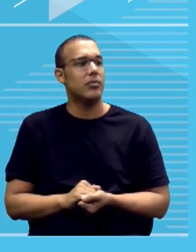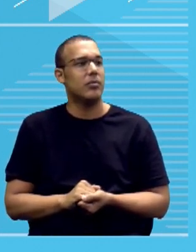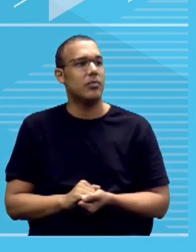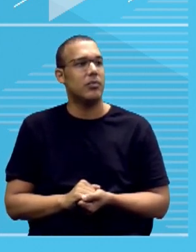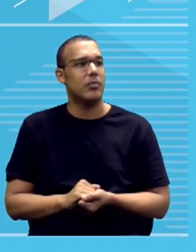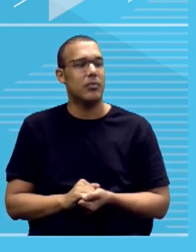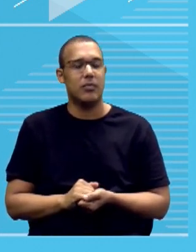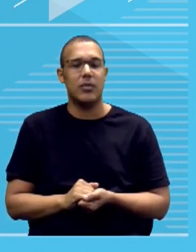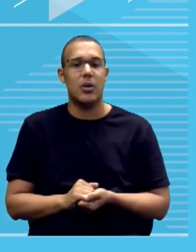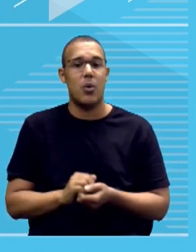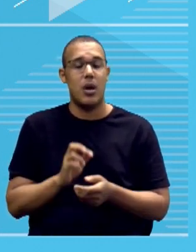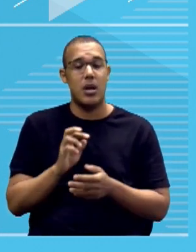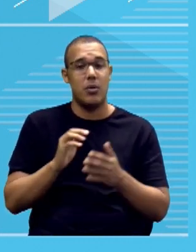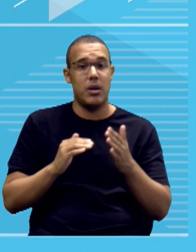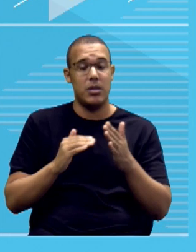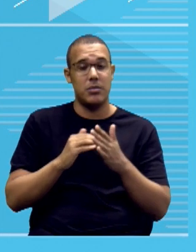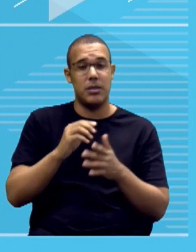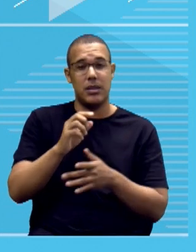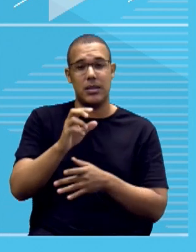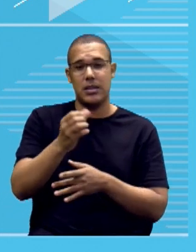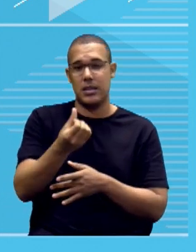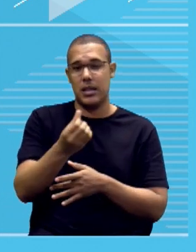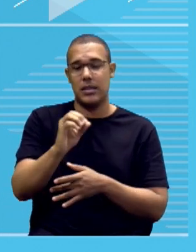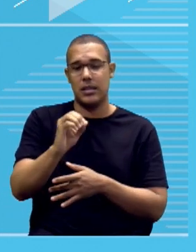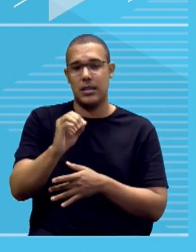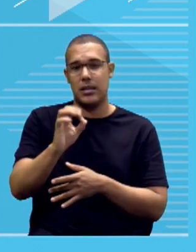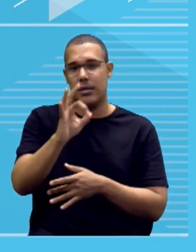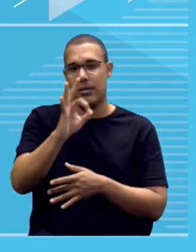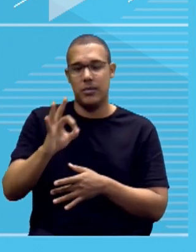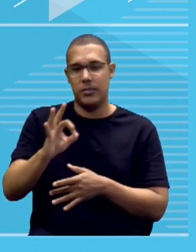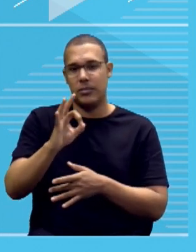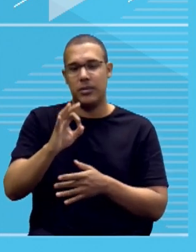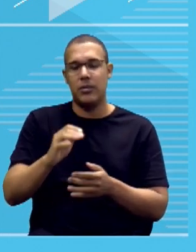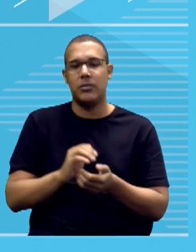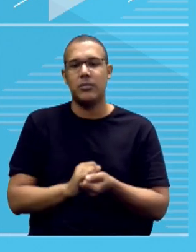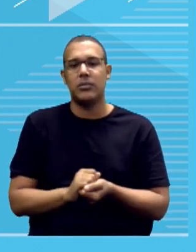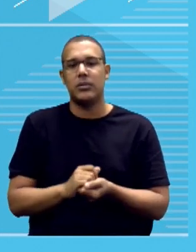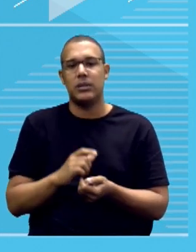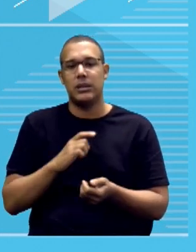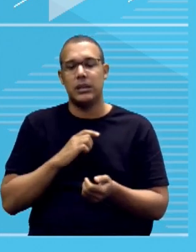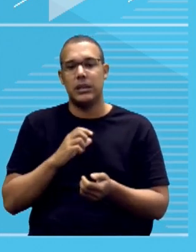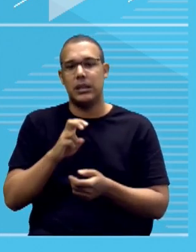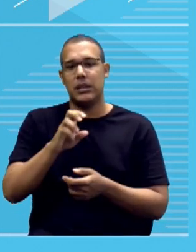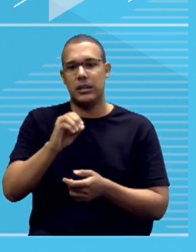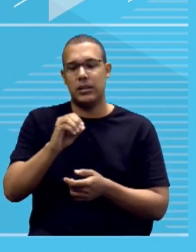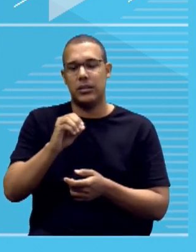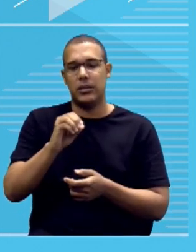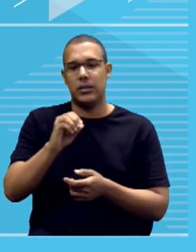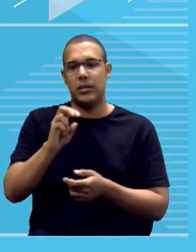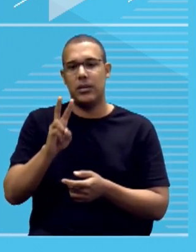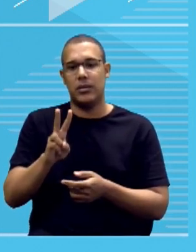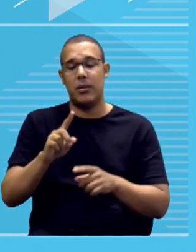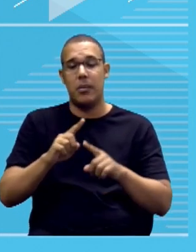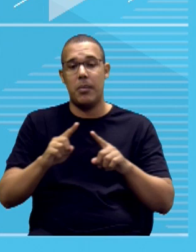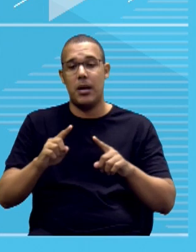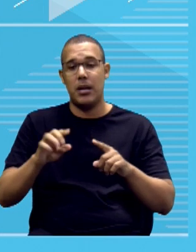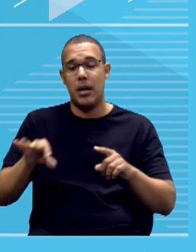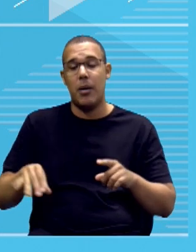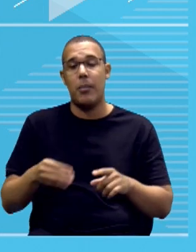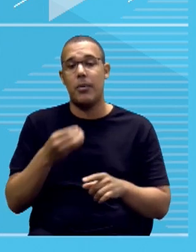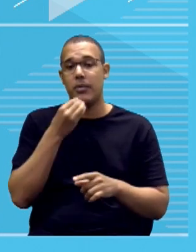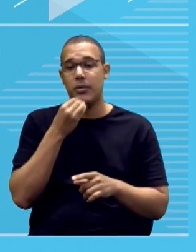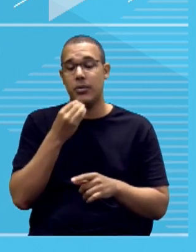dela é 60%. Ou seja, chegou 50 volts. Só que ele só aproveitou